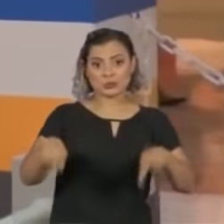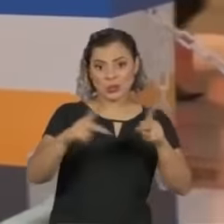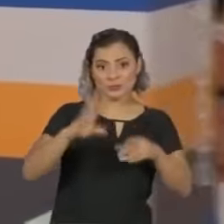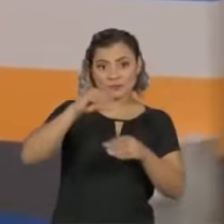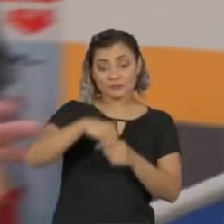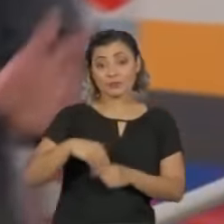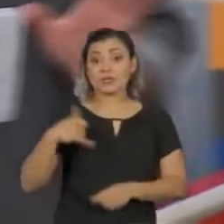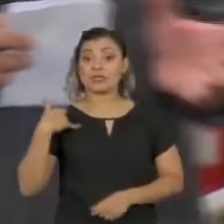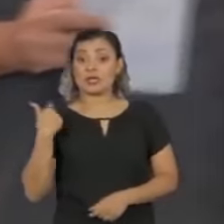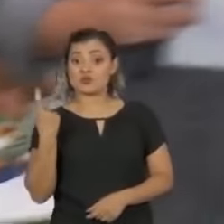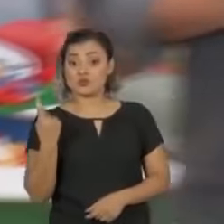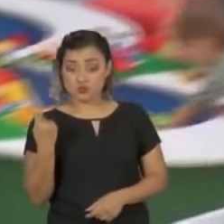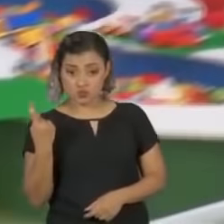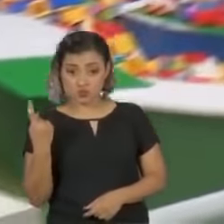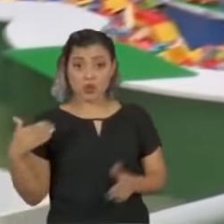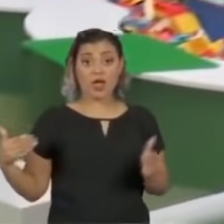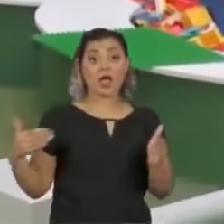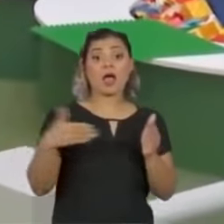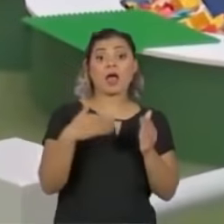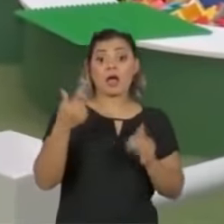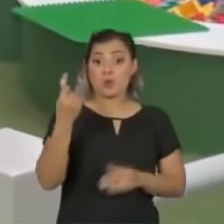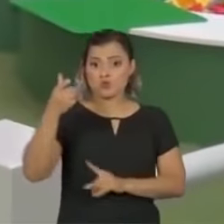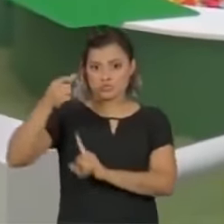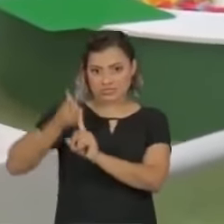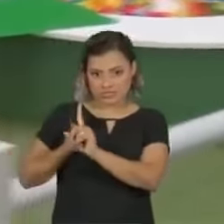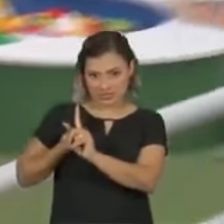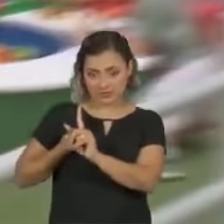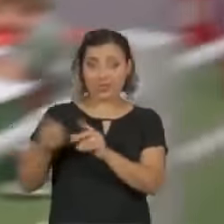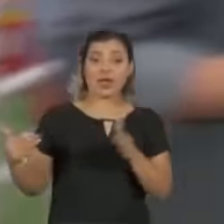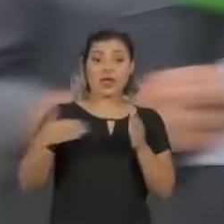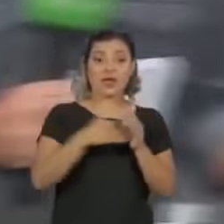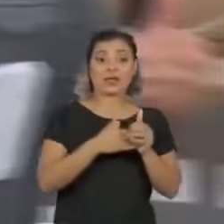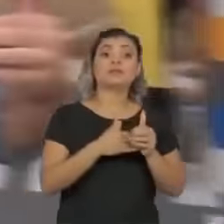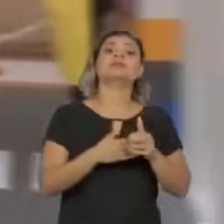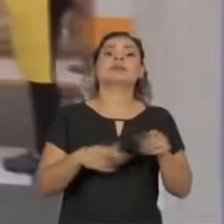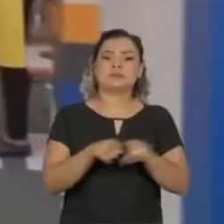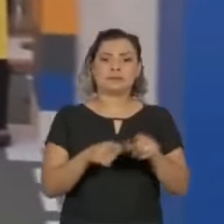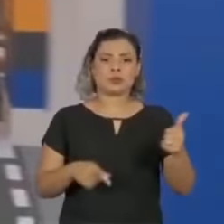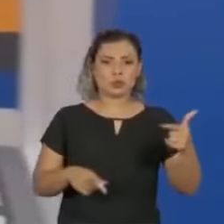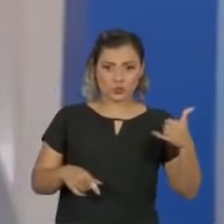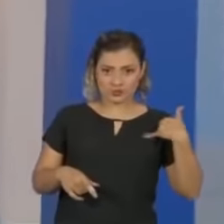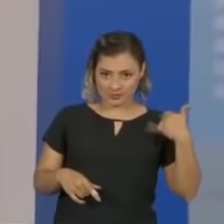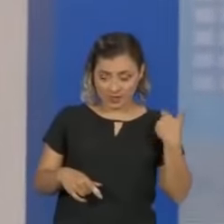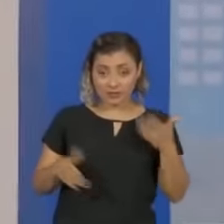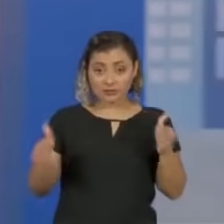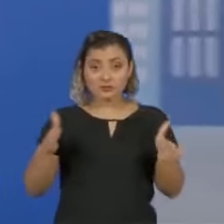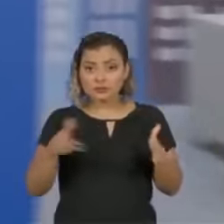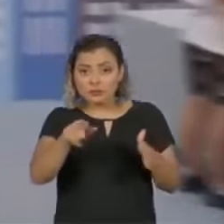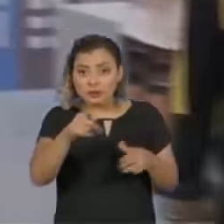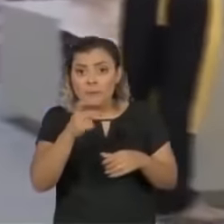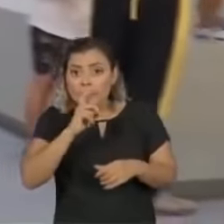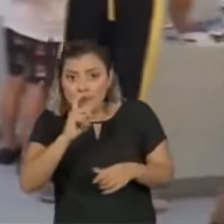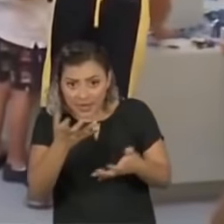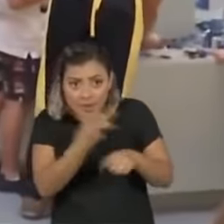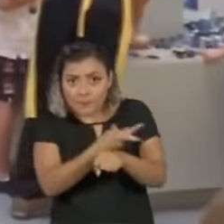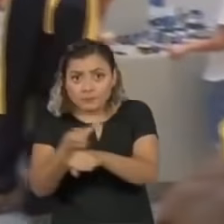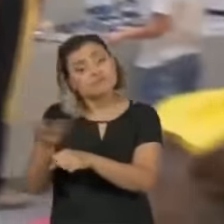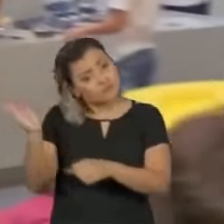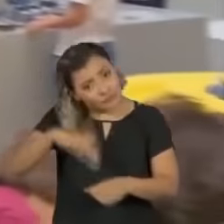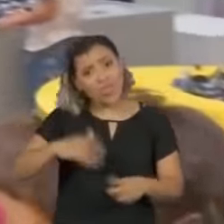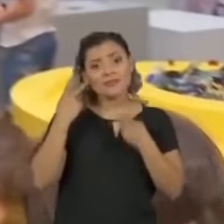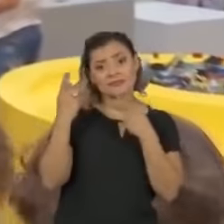1 ano e meio até 12 anos de idade. E ainda mais nesse finalzinho de férias escolares, né, que os pais estão procurando o que fazer com as crianças, é uma boa pedida. Por